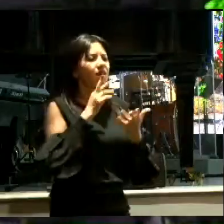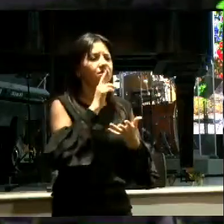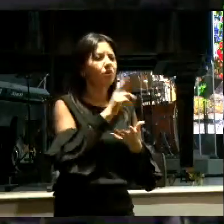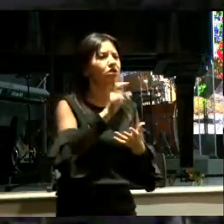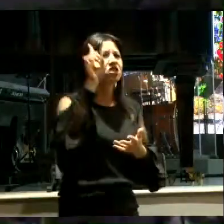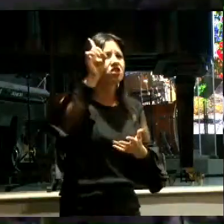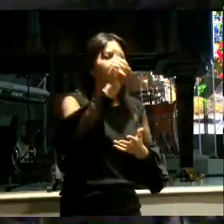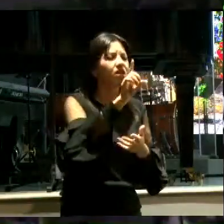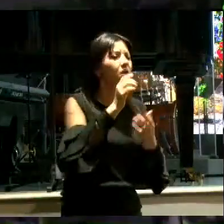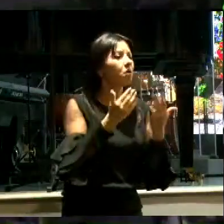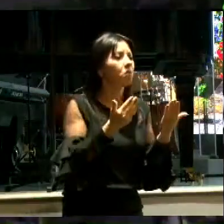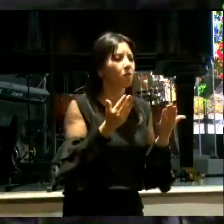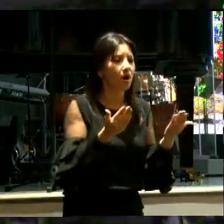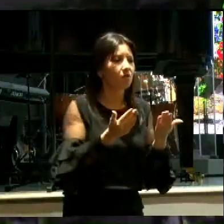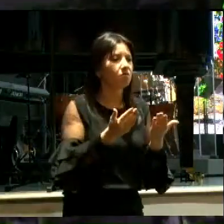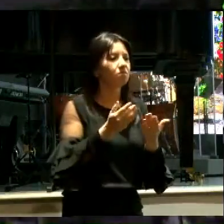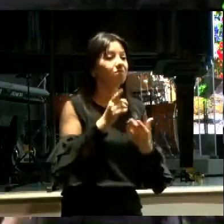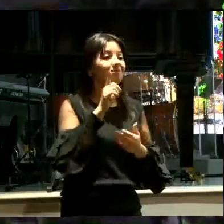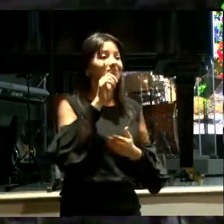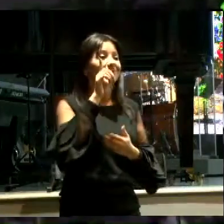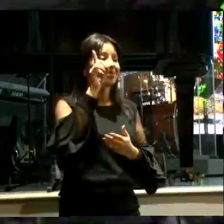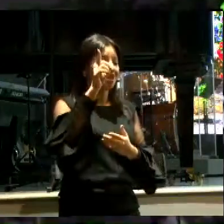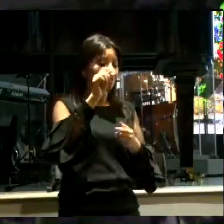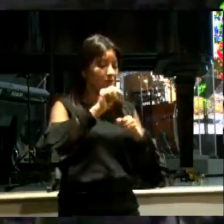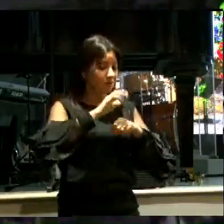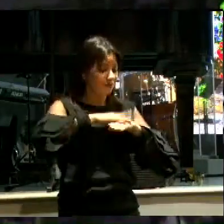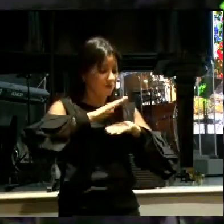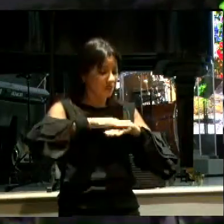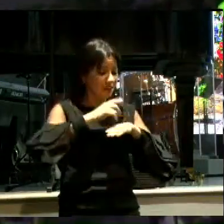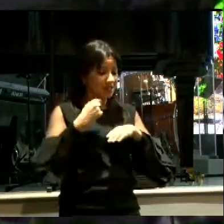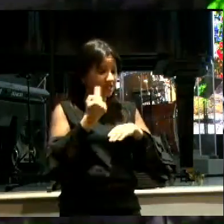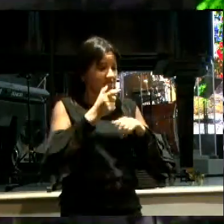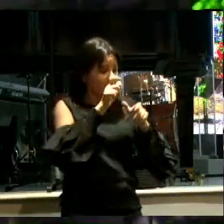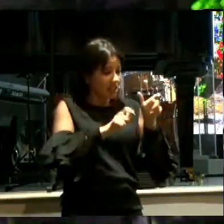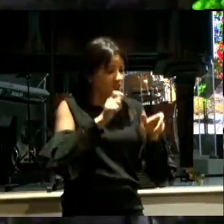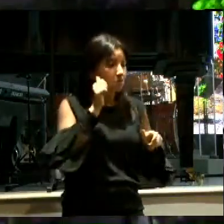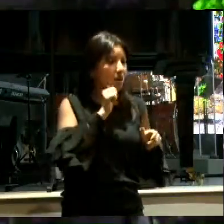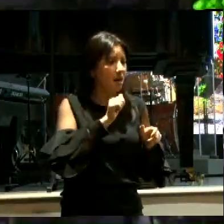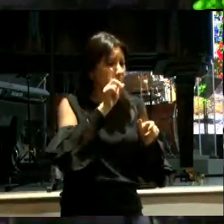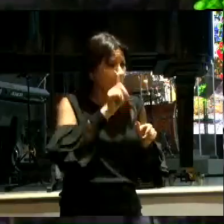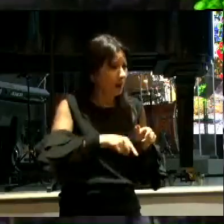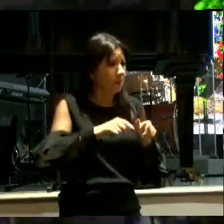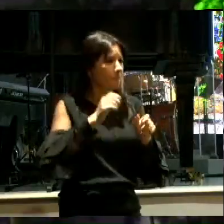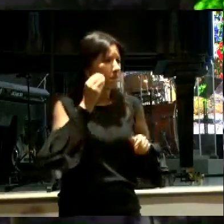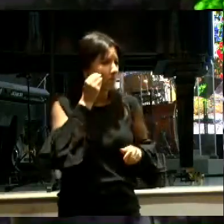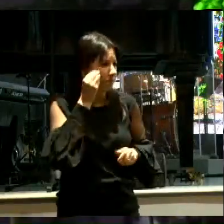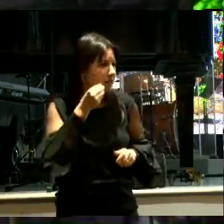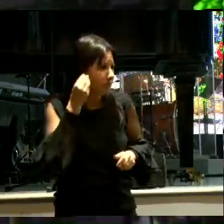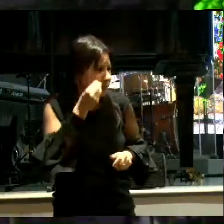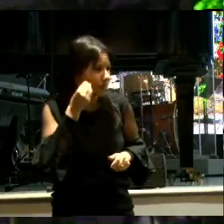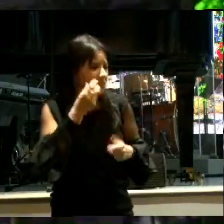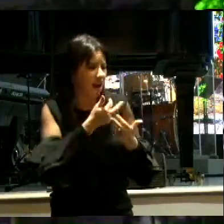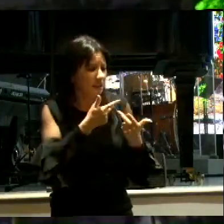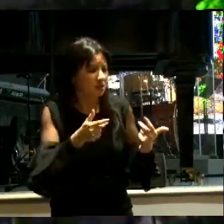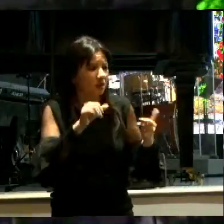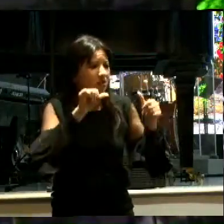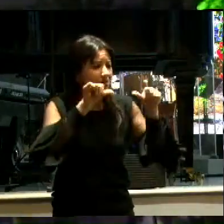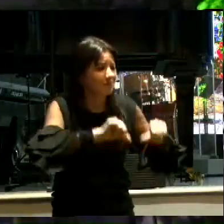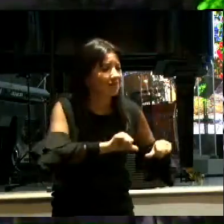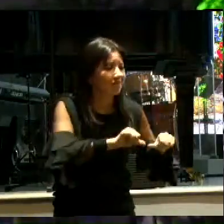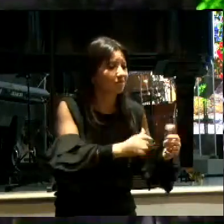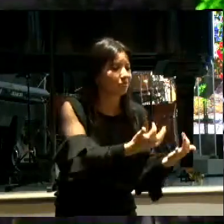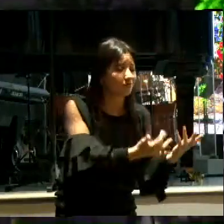nos fez para povoar o inferno. Deus nos fez para a honra e glória do nome dEle.